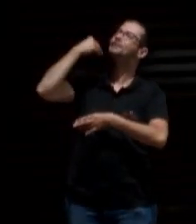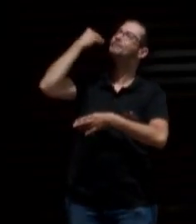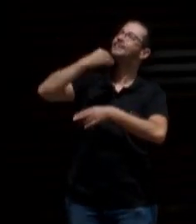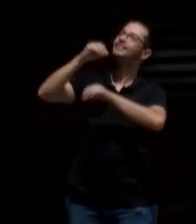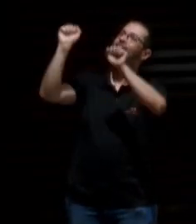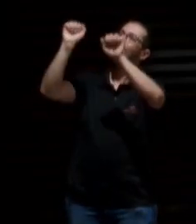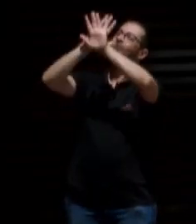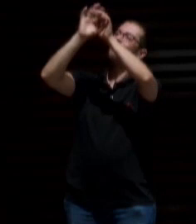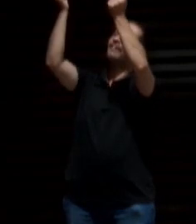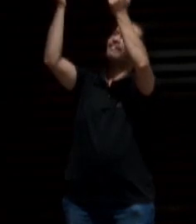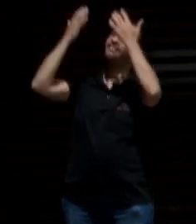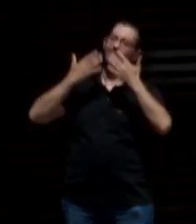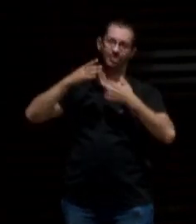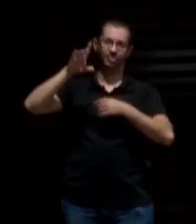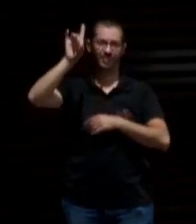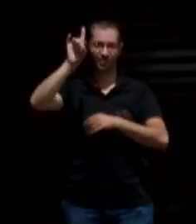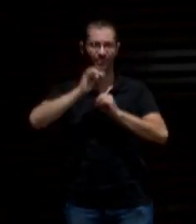uma bem-aventurança. Amém?